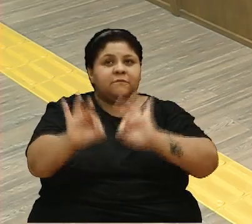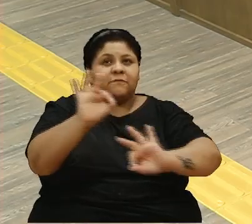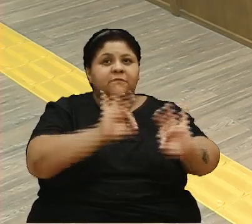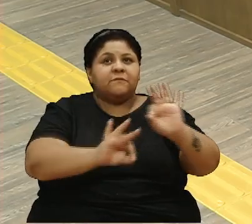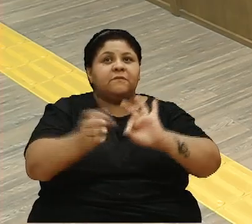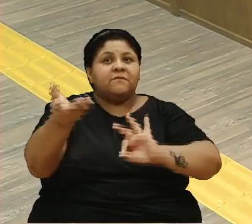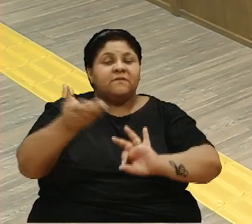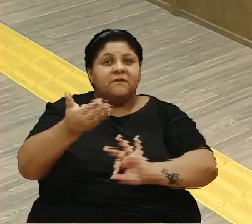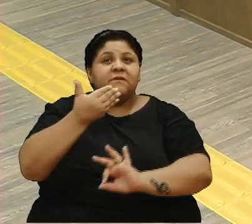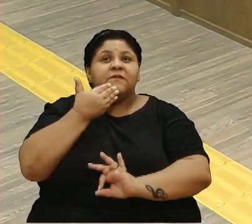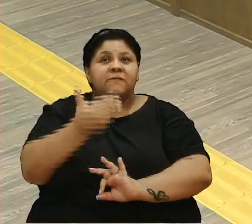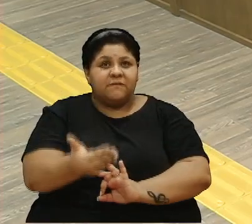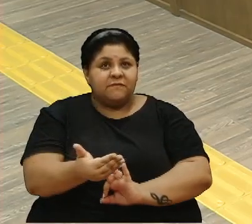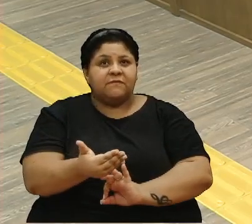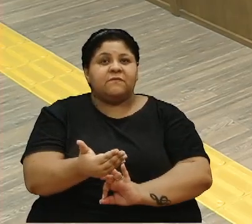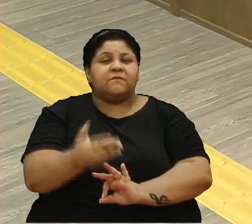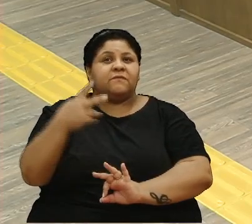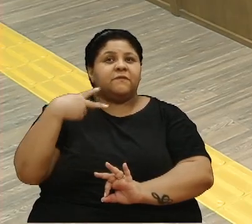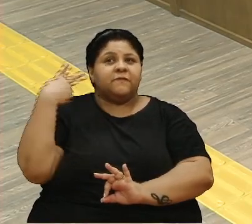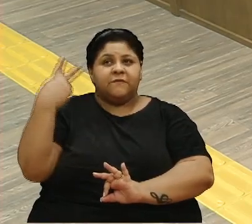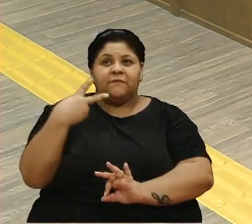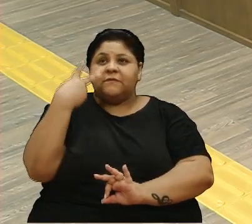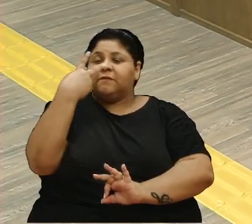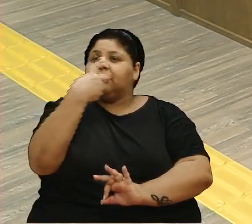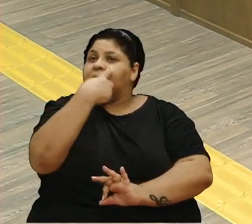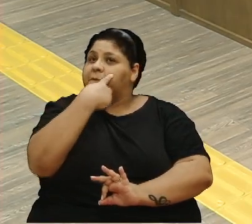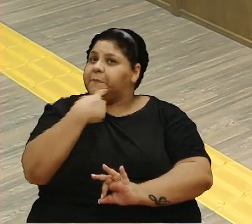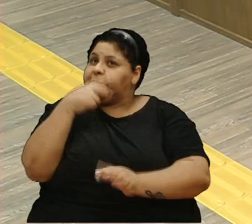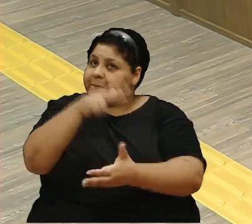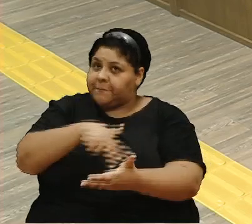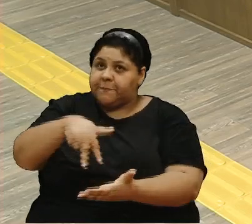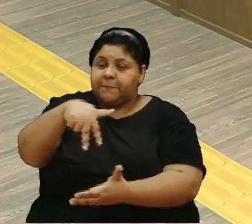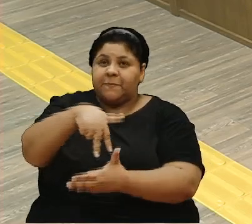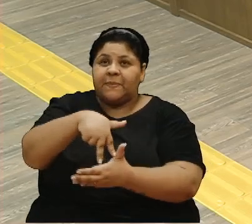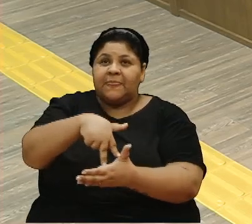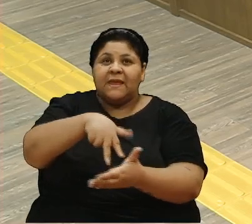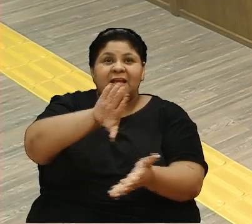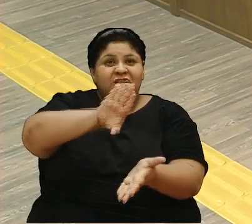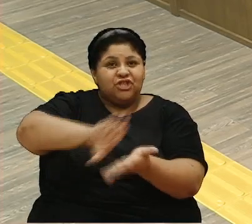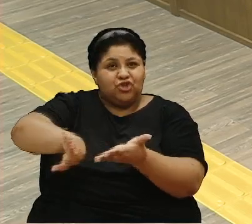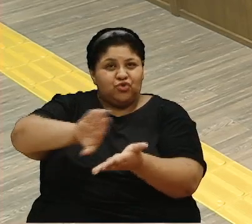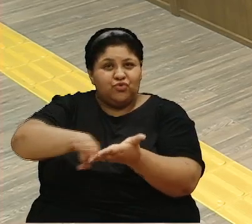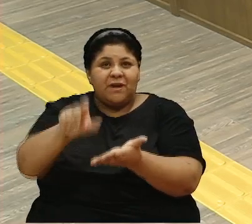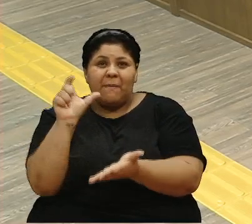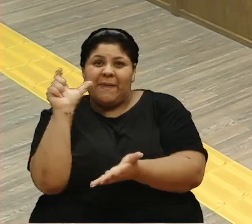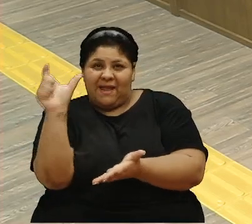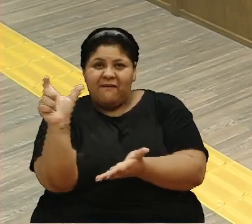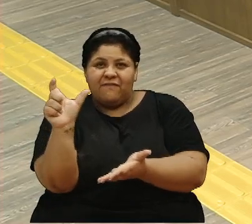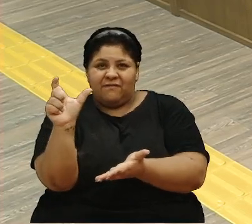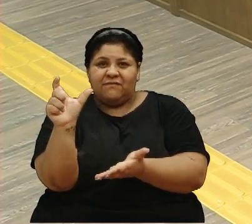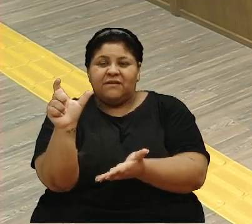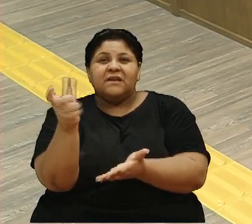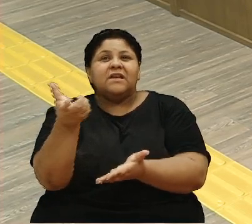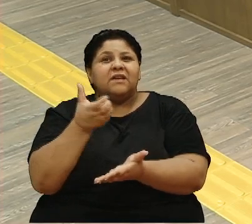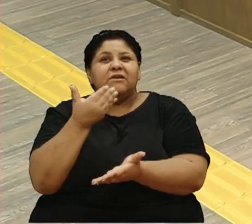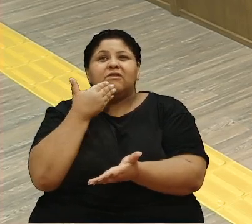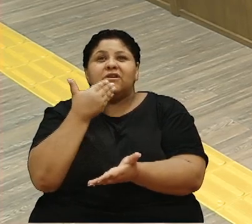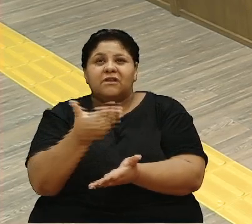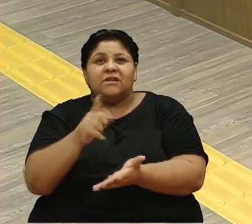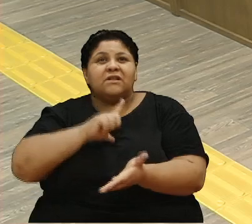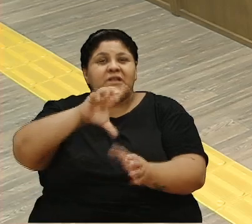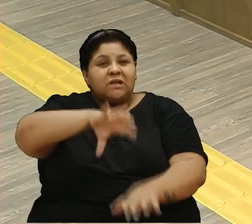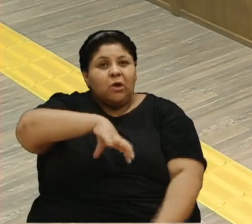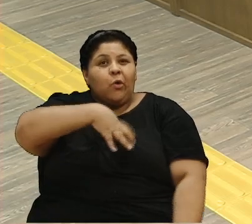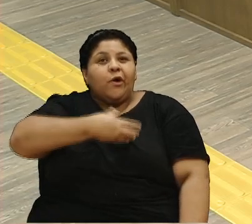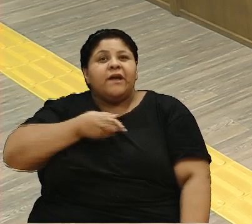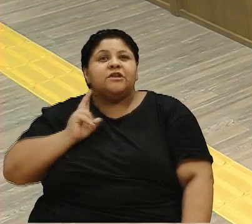senhor quer solicitar que o vereador da tribuna retire a expressão dos anais? Eu quero solicitar que, se ele tem coragem, para ele